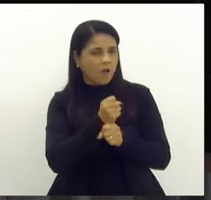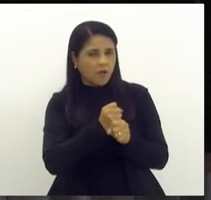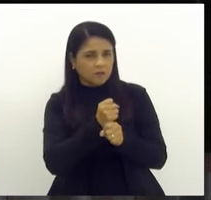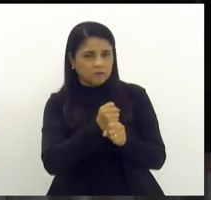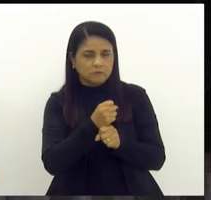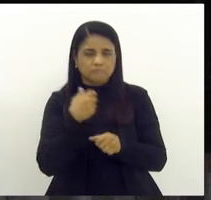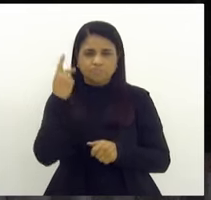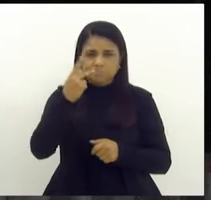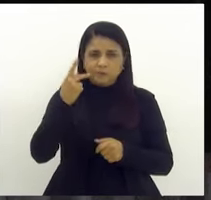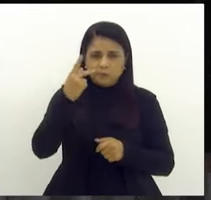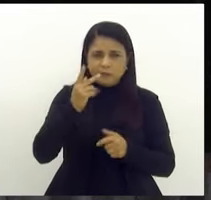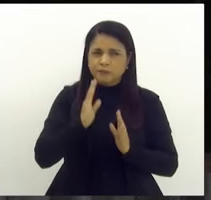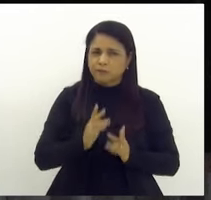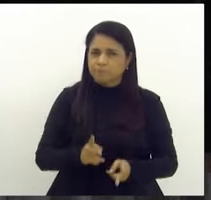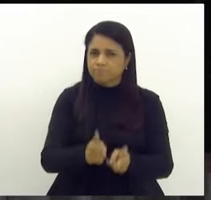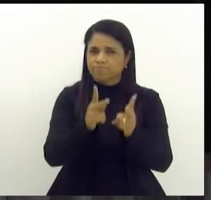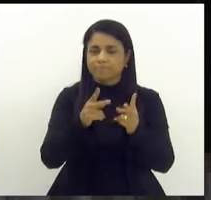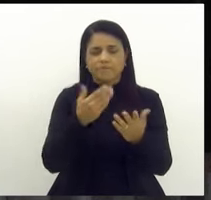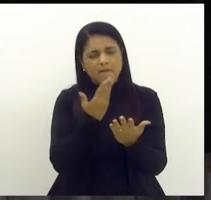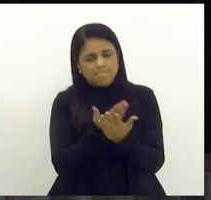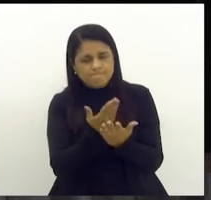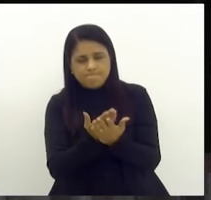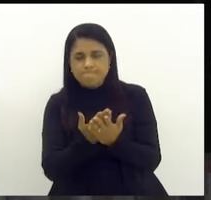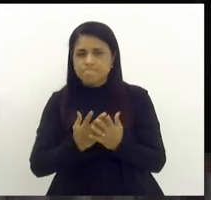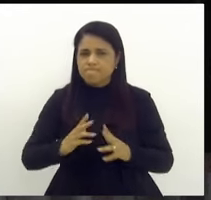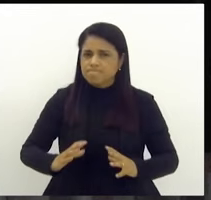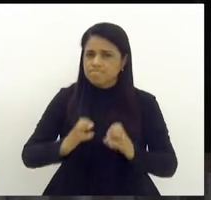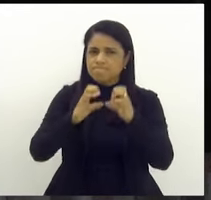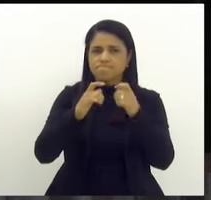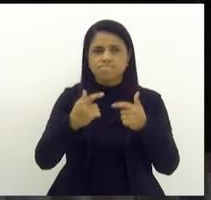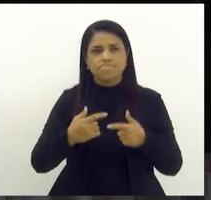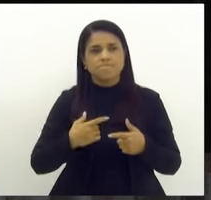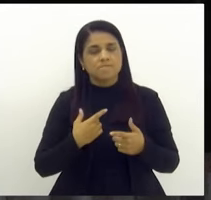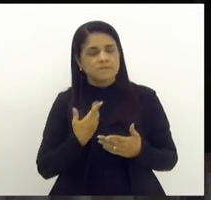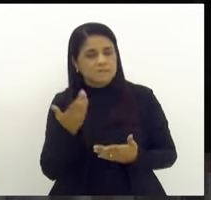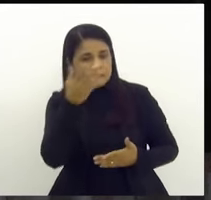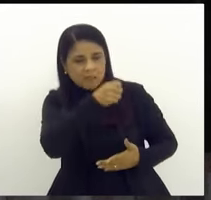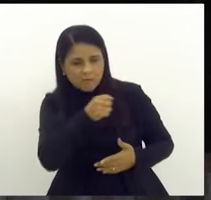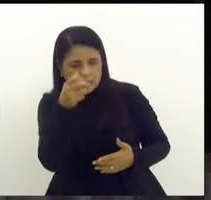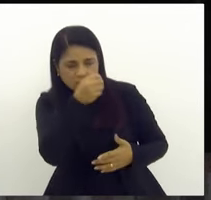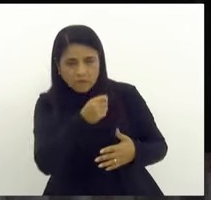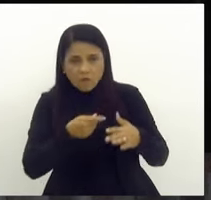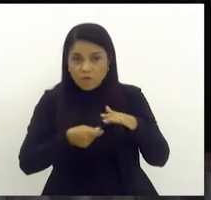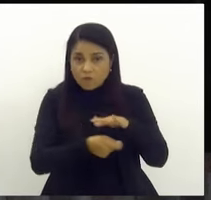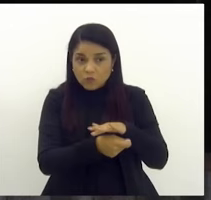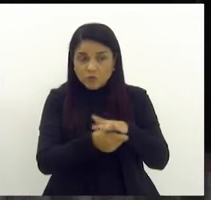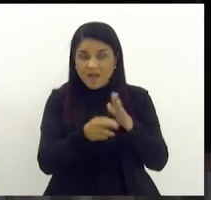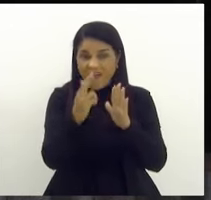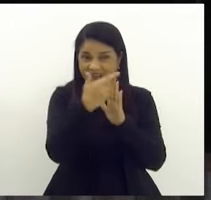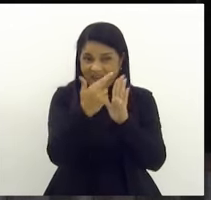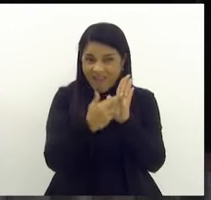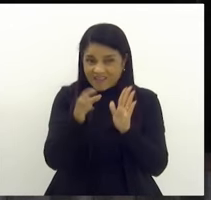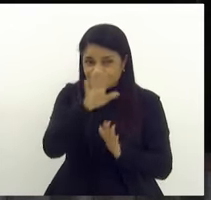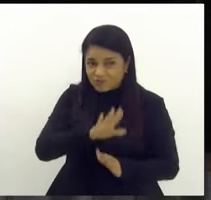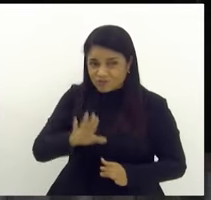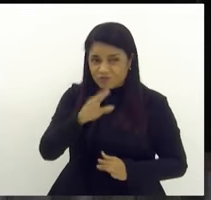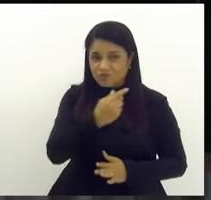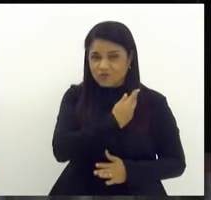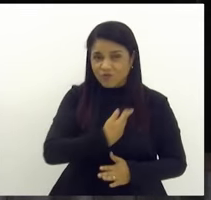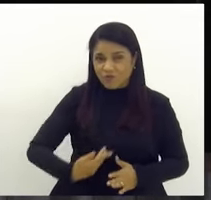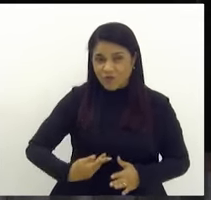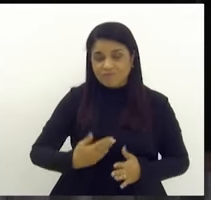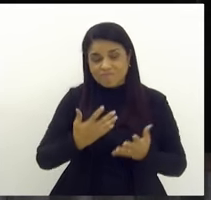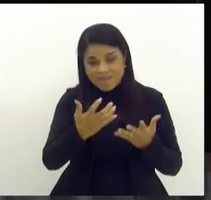política nós vamos espernear vamos brigar Vamos tentar salvar um fundo ou outro mas na Regra geral o que o governo vai querer ele vai